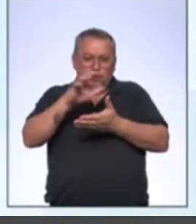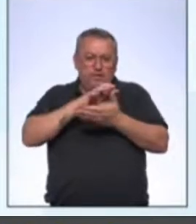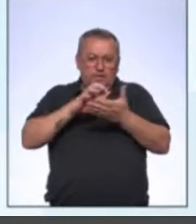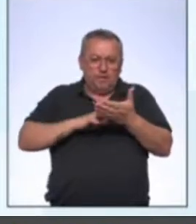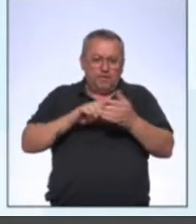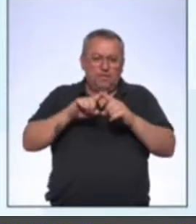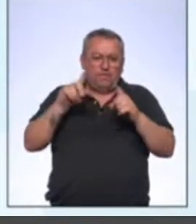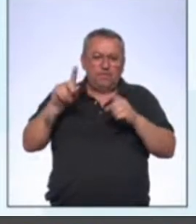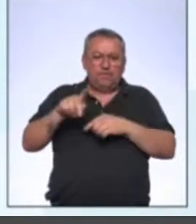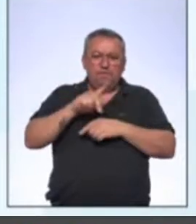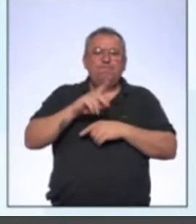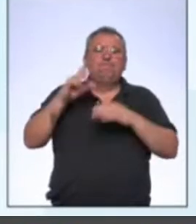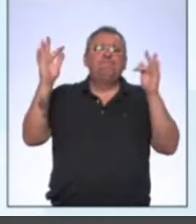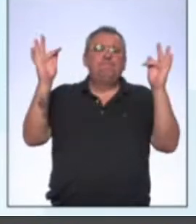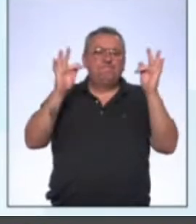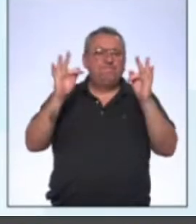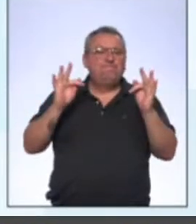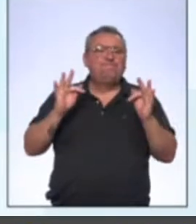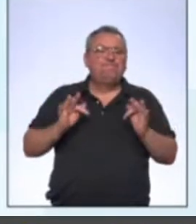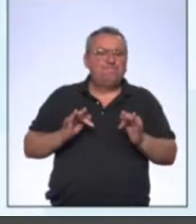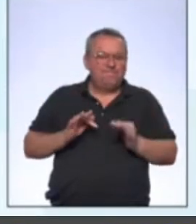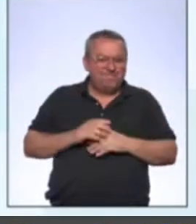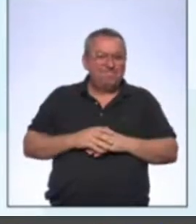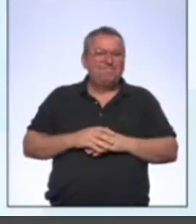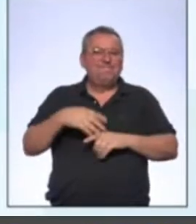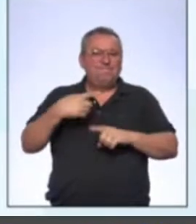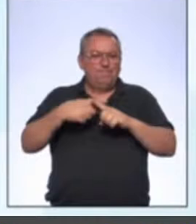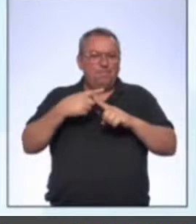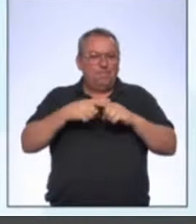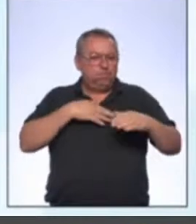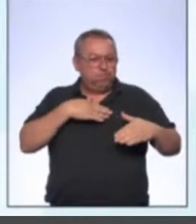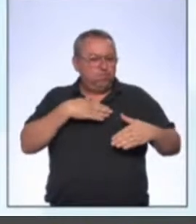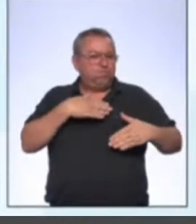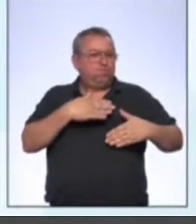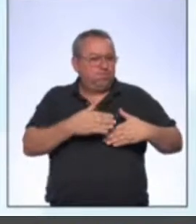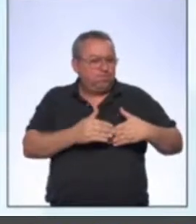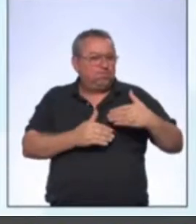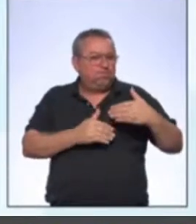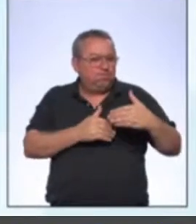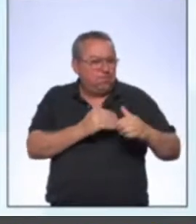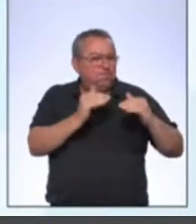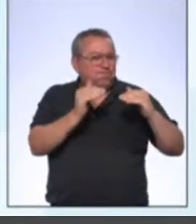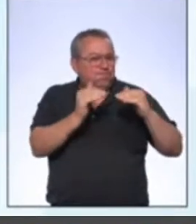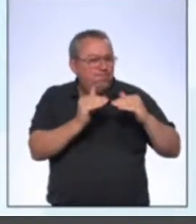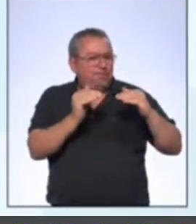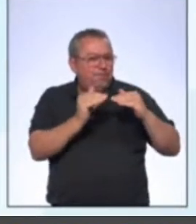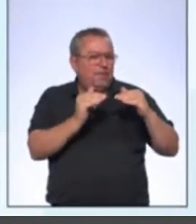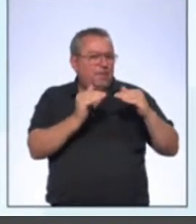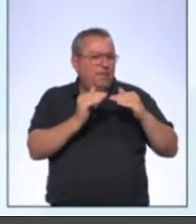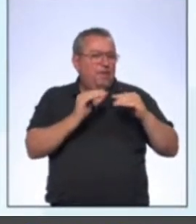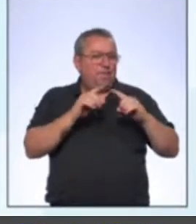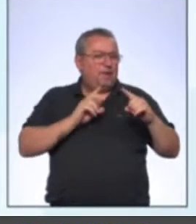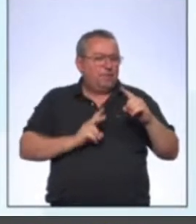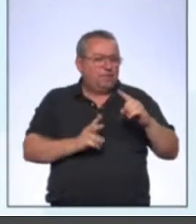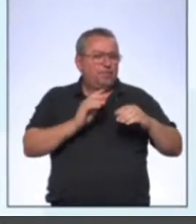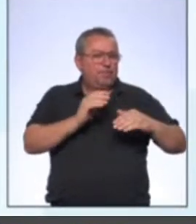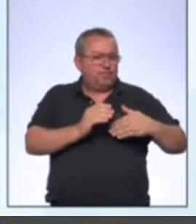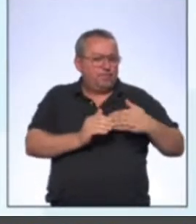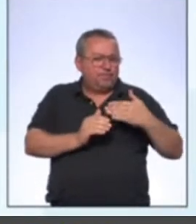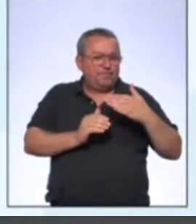seu professor tão feliz, porque dá cadência ao texto, né? Você vai marcando, dá um efeito de